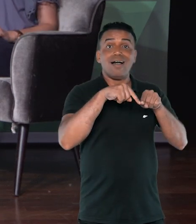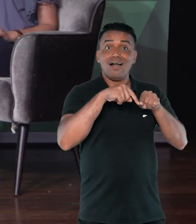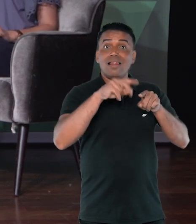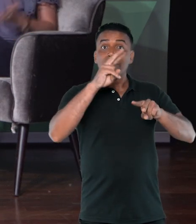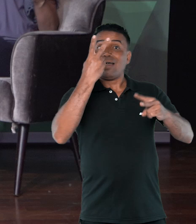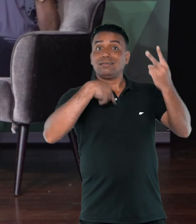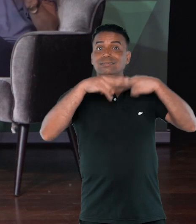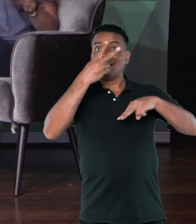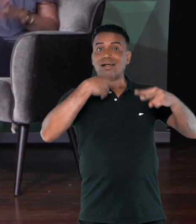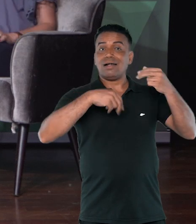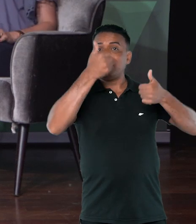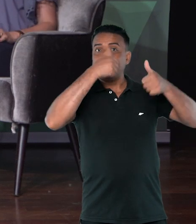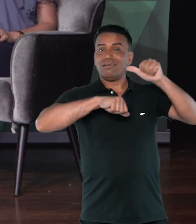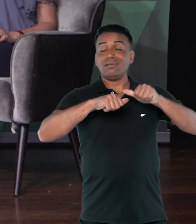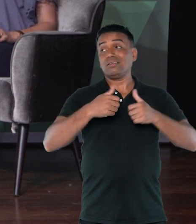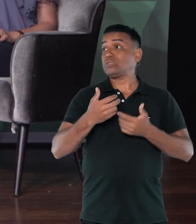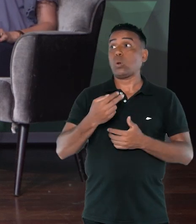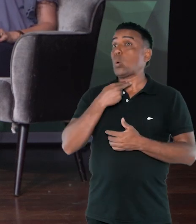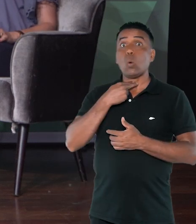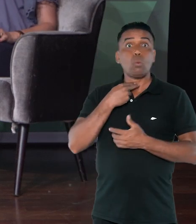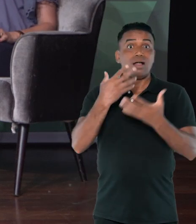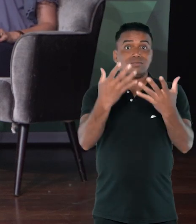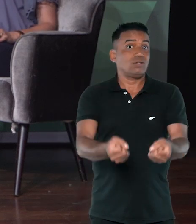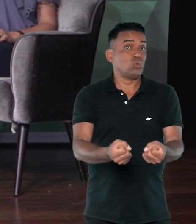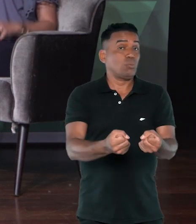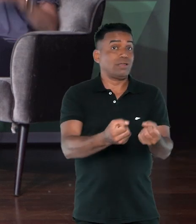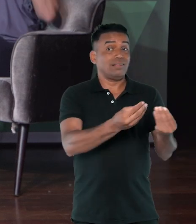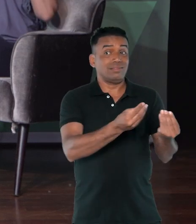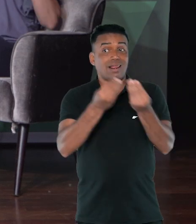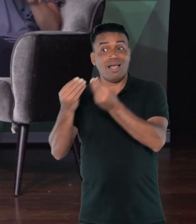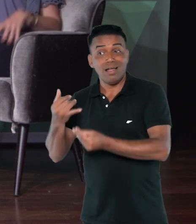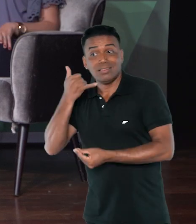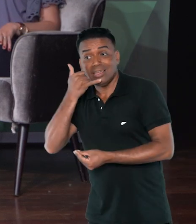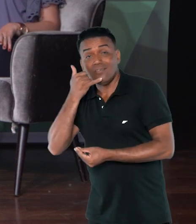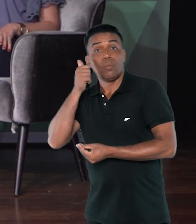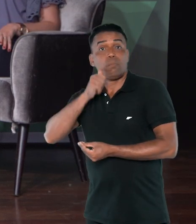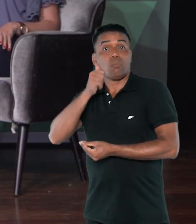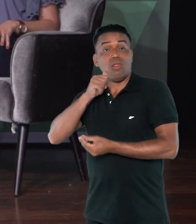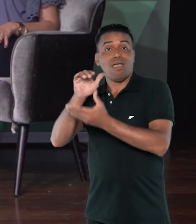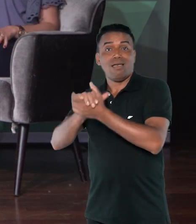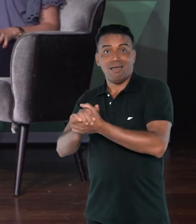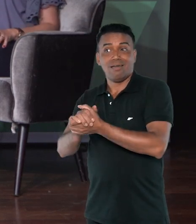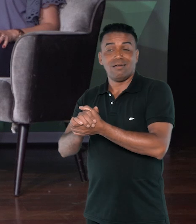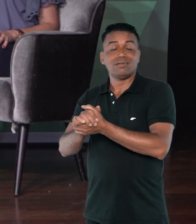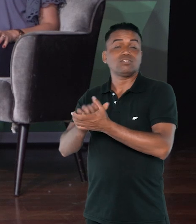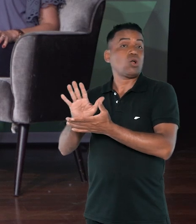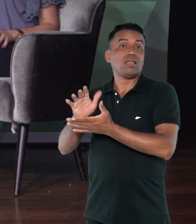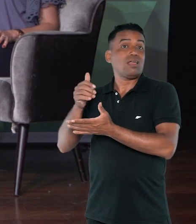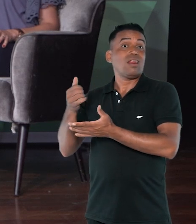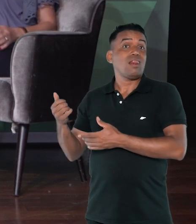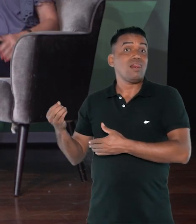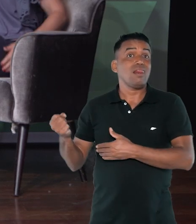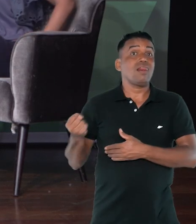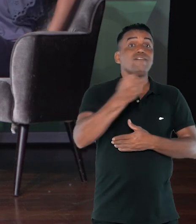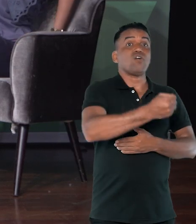lá fora, lendo um livro. E, de repente, né, ela começou a pensar, cadê? Será que já terminou, né?